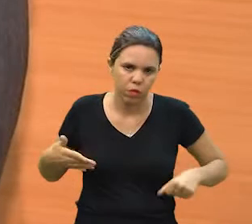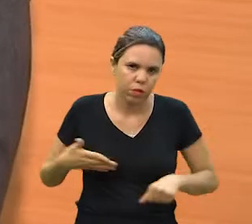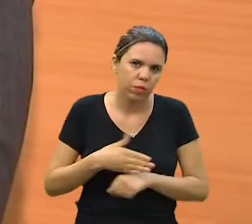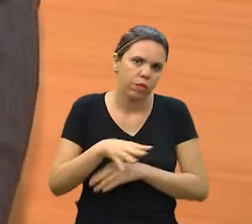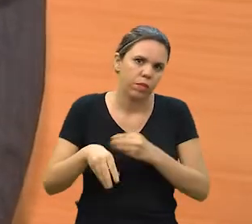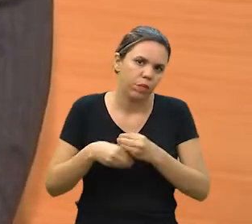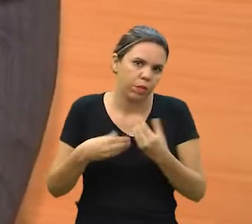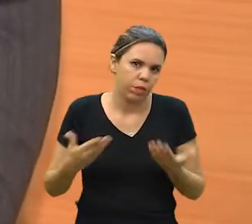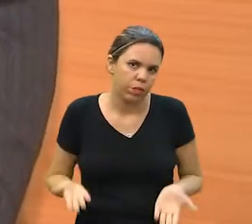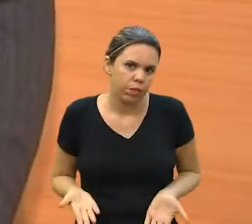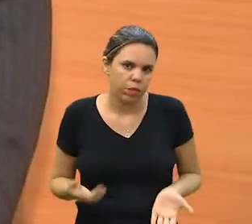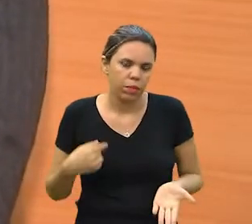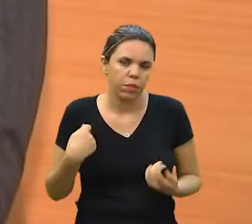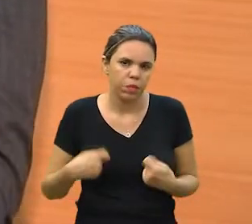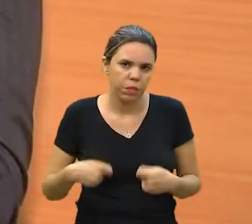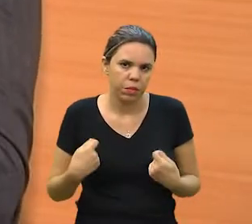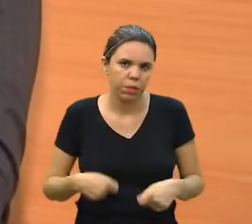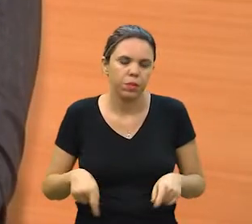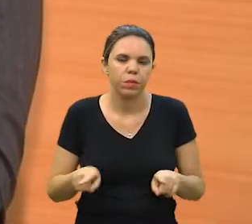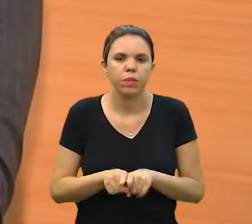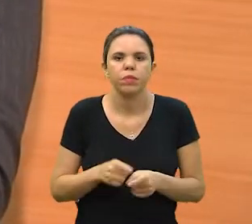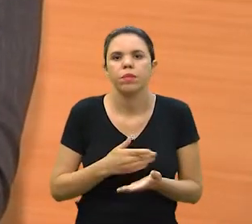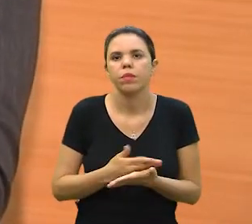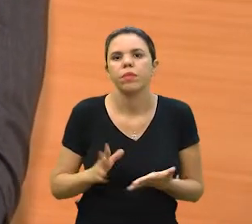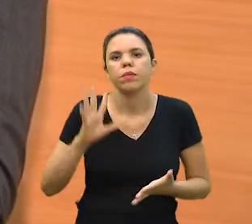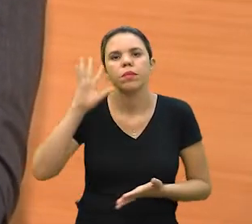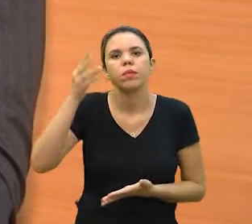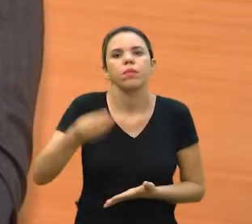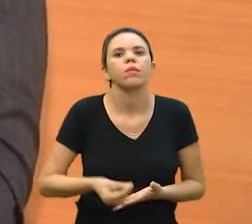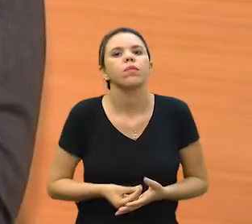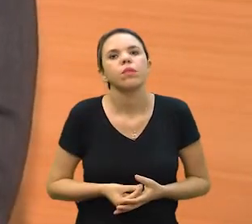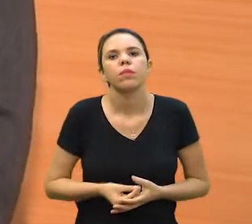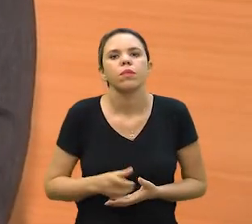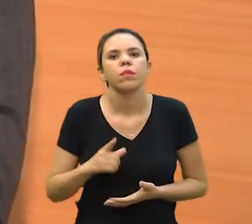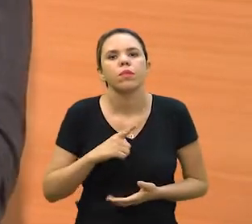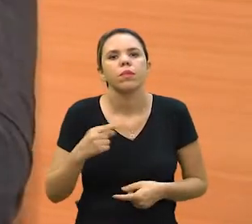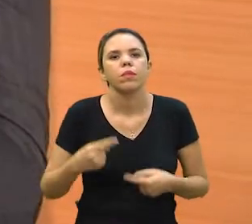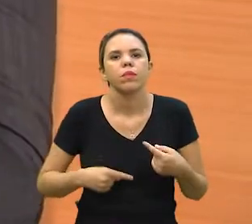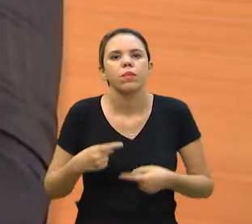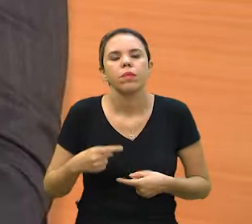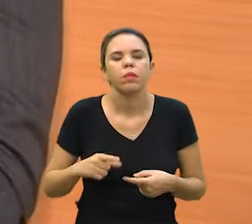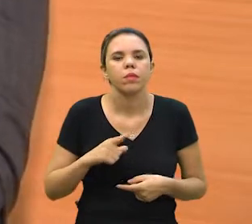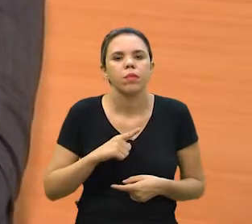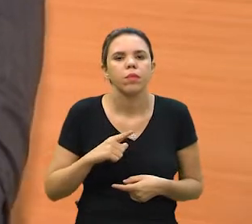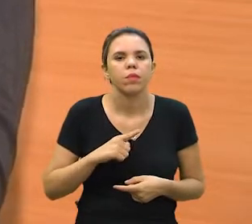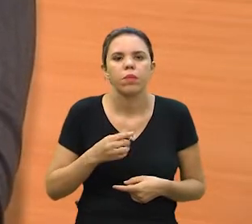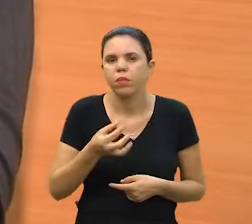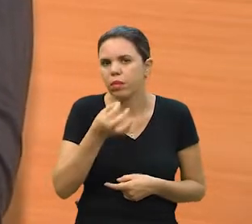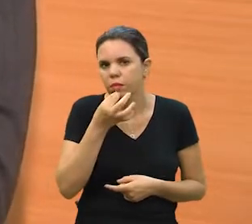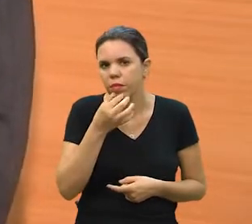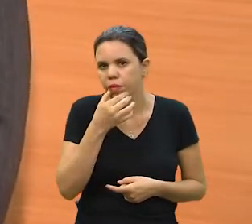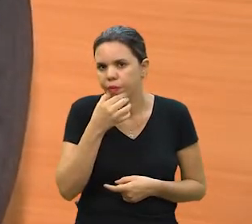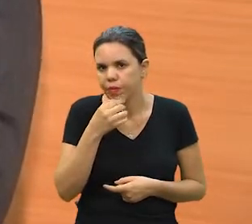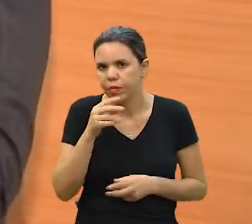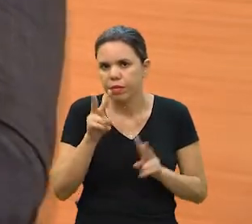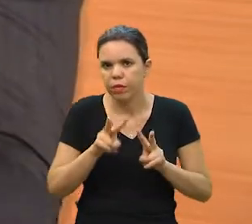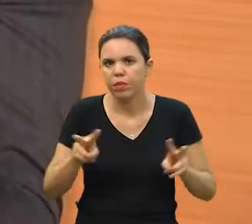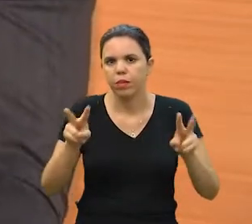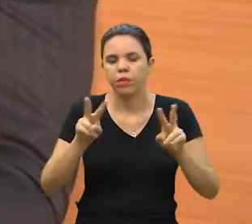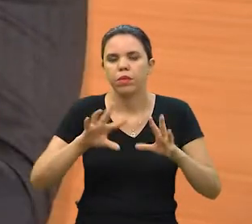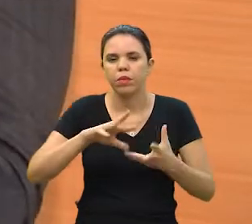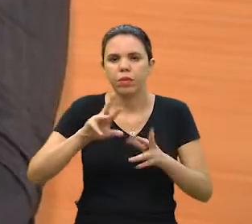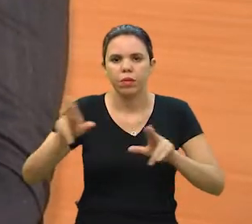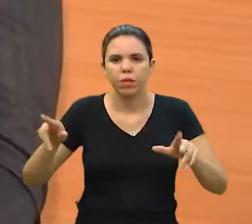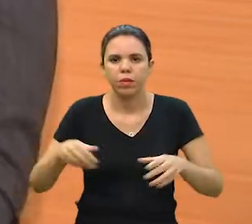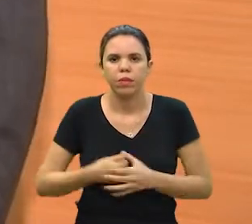está inserida. E a gente precisa também começar a compreender que existem políticos que têm alguns posicionamentos e têm visões